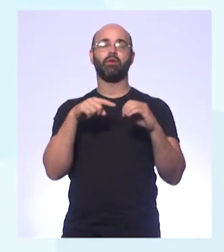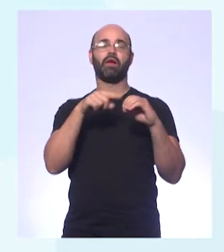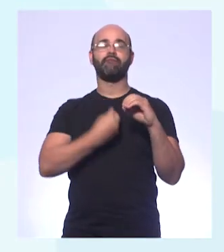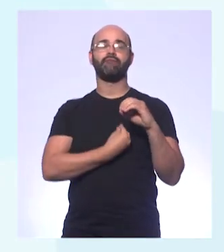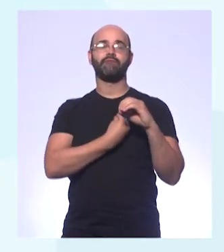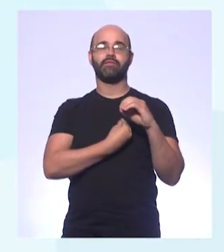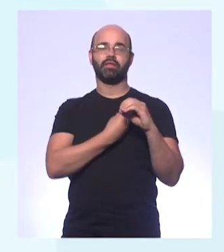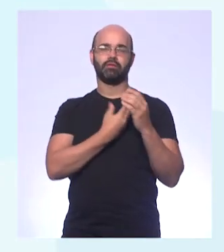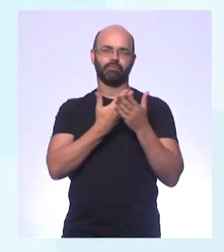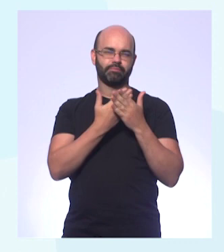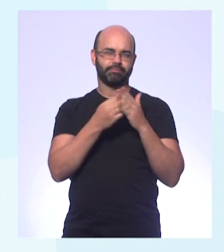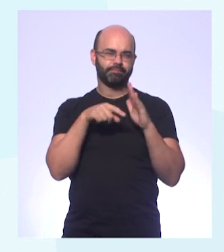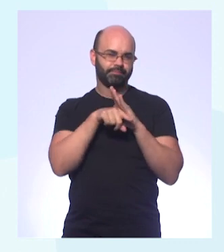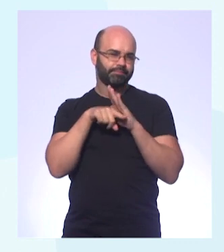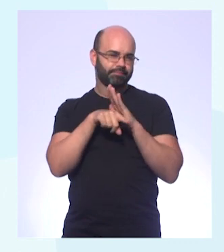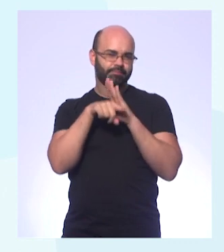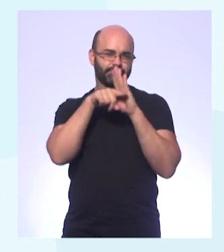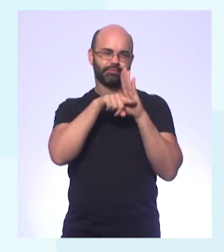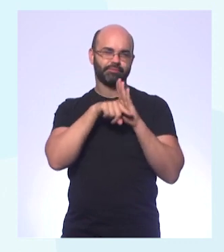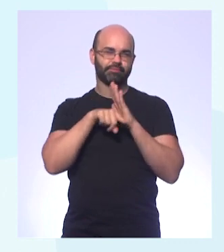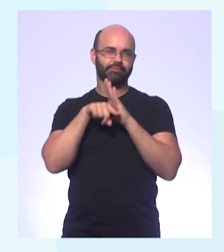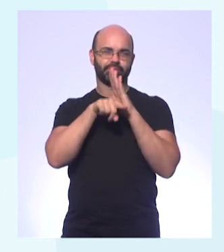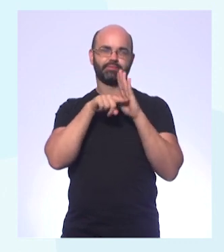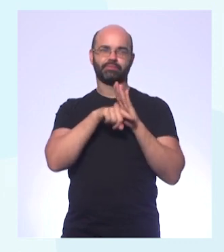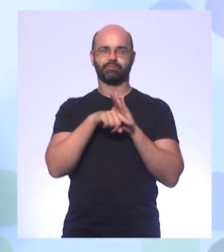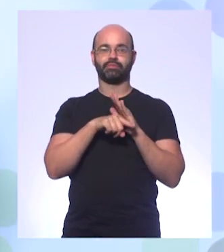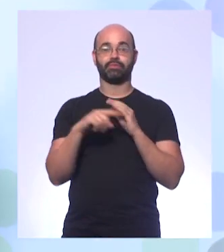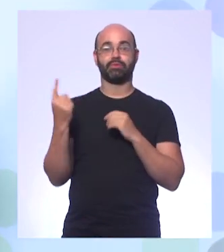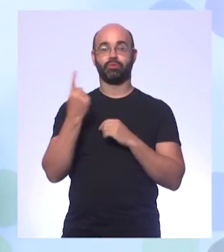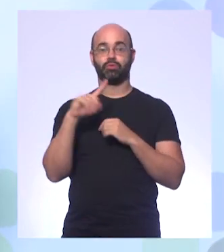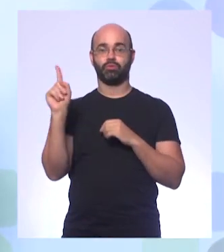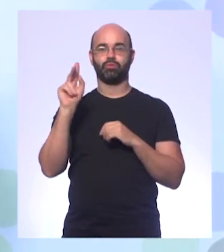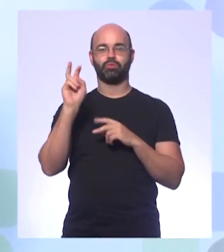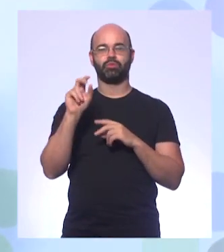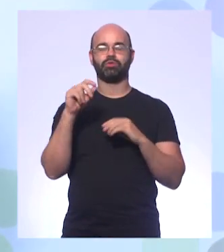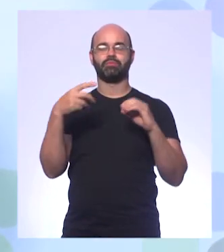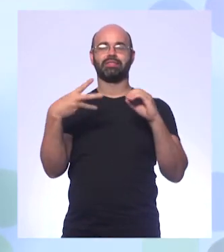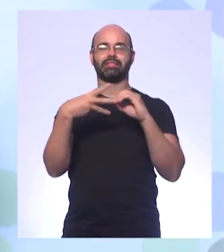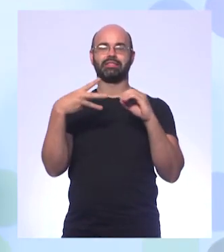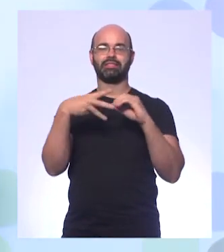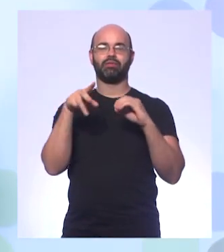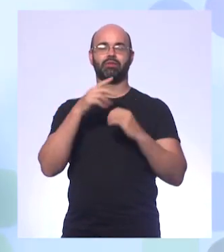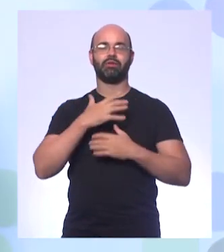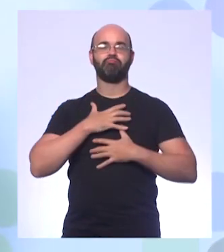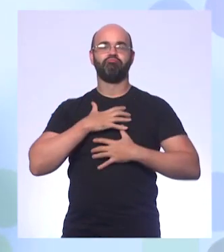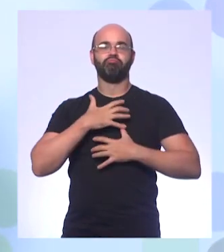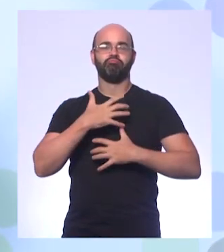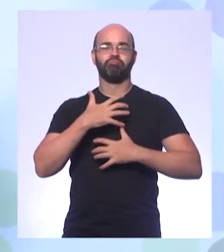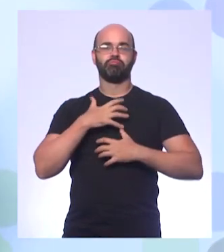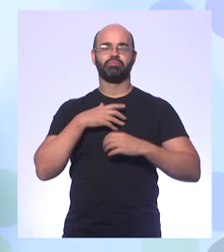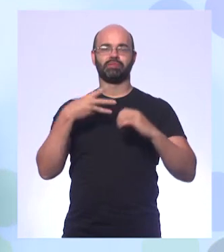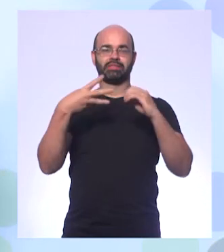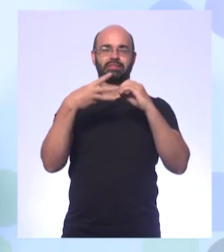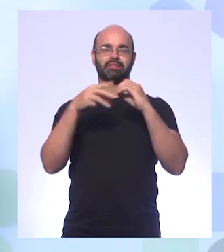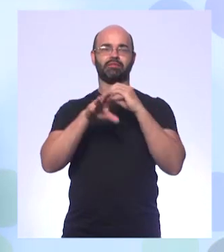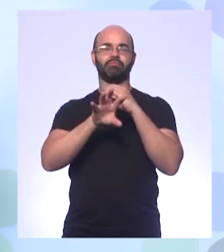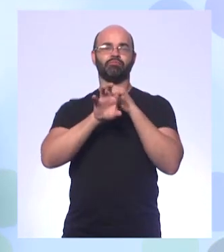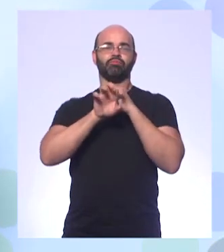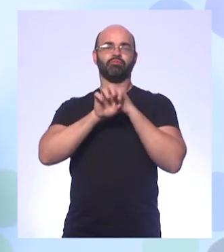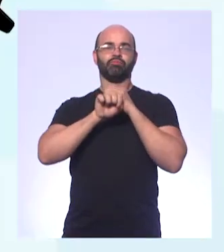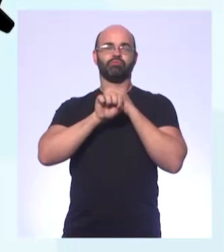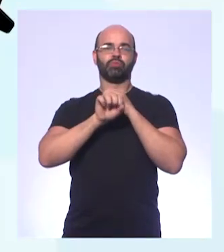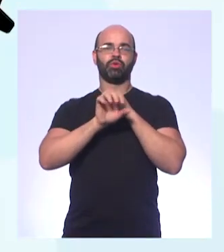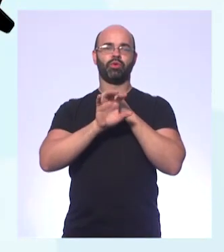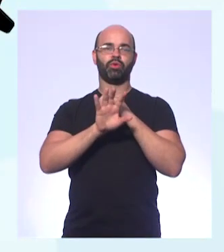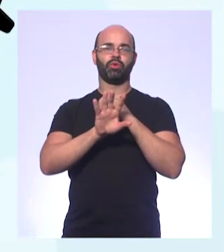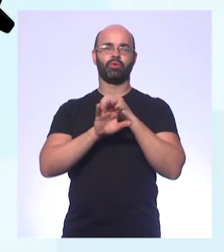Em especial, é claro, a última parte aí da respiração celular. Bom, como que nós vamos fazer isso?